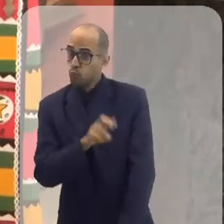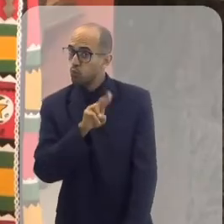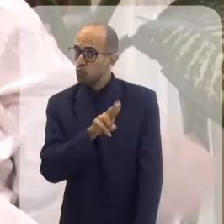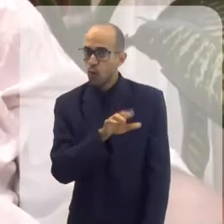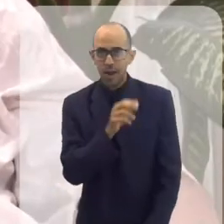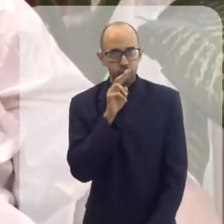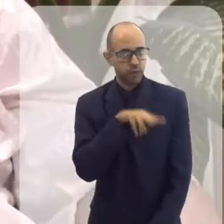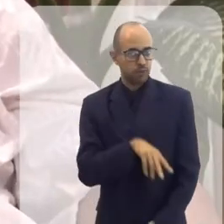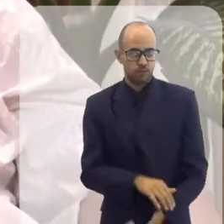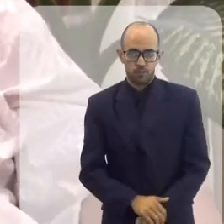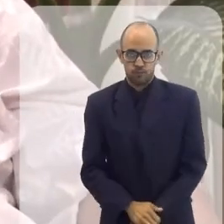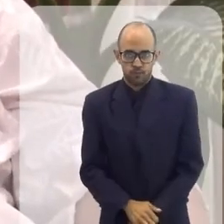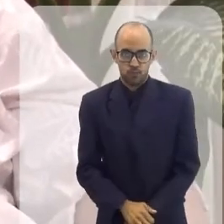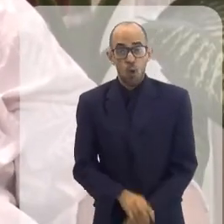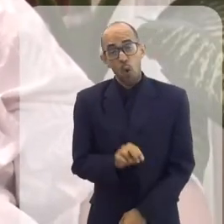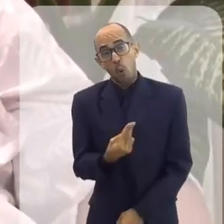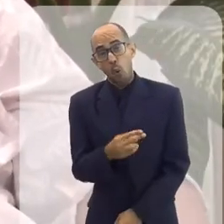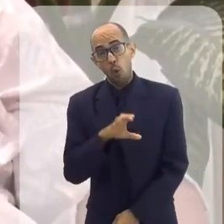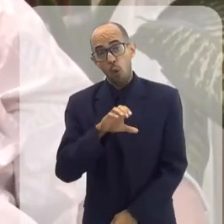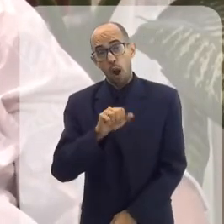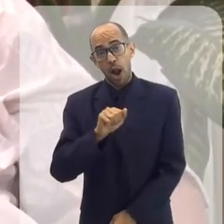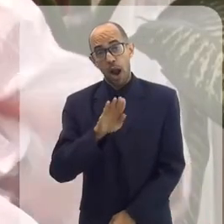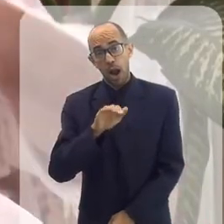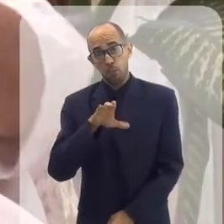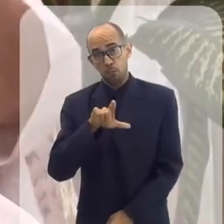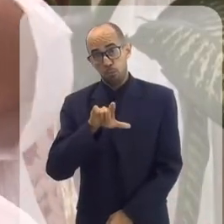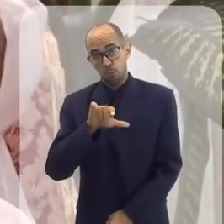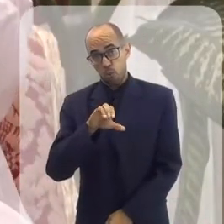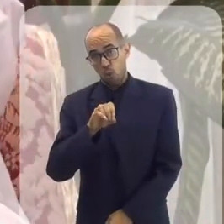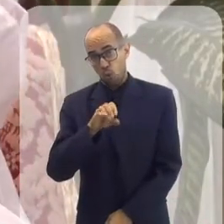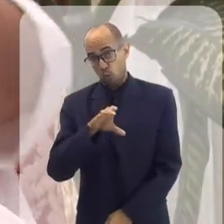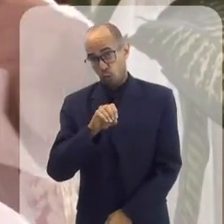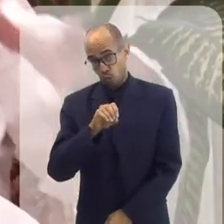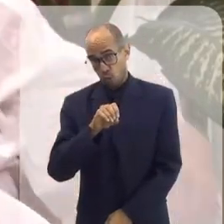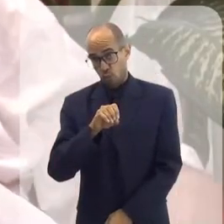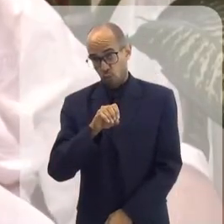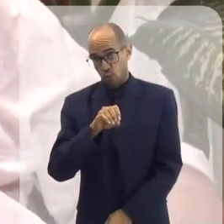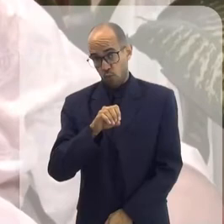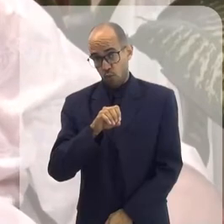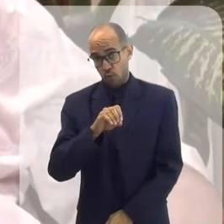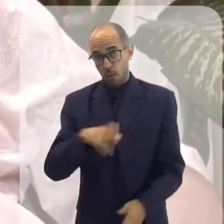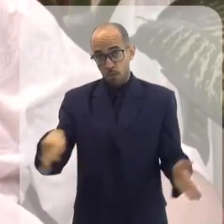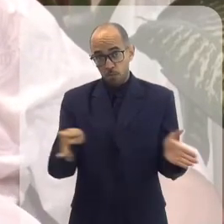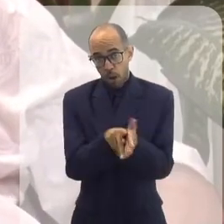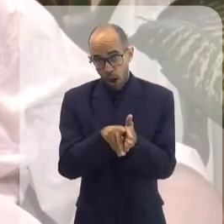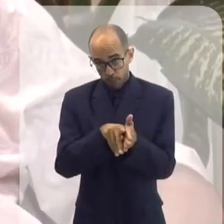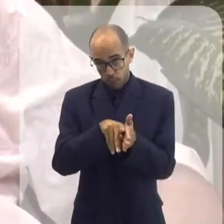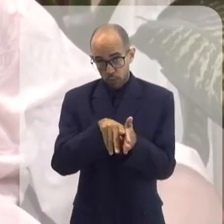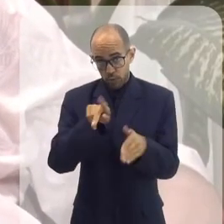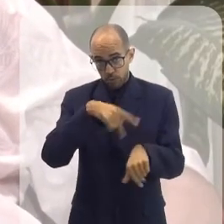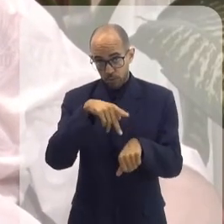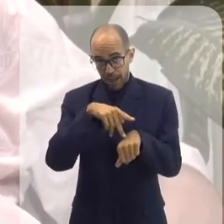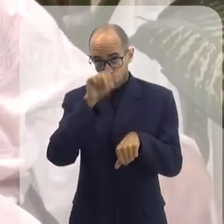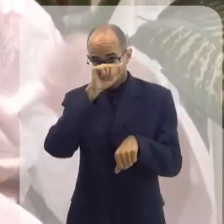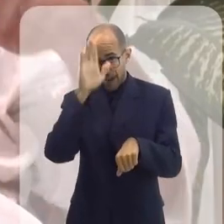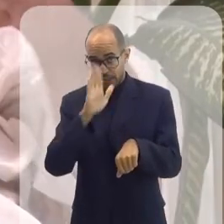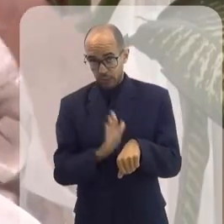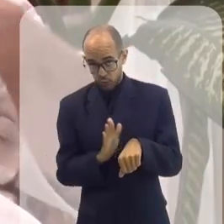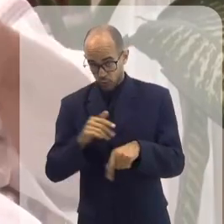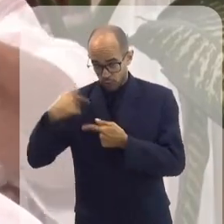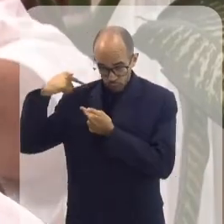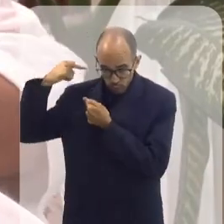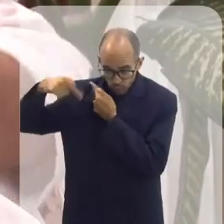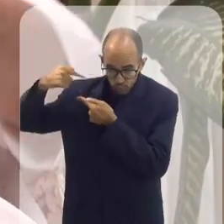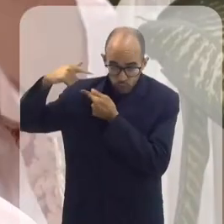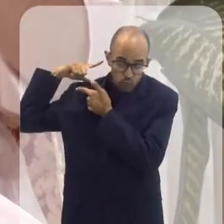nunca houve um caboclo silvícola o nativo brasileiro de povos